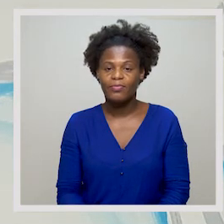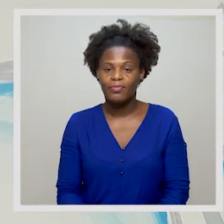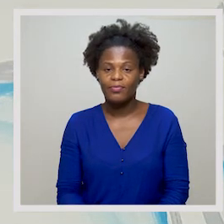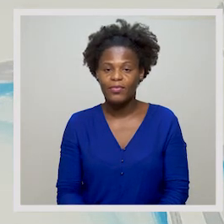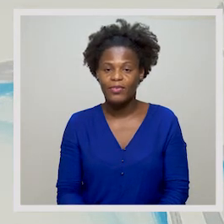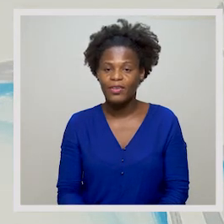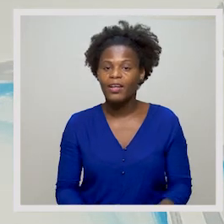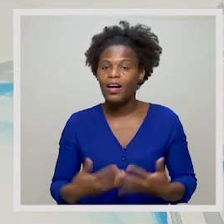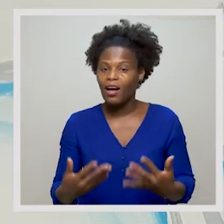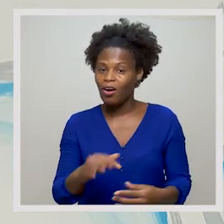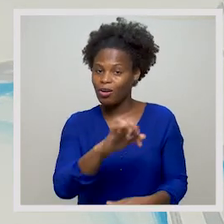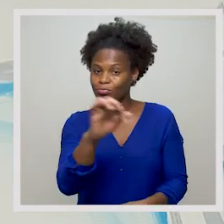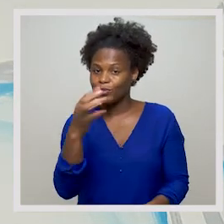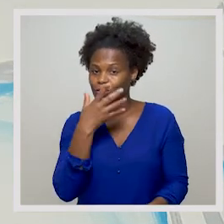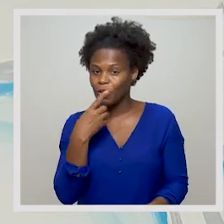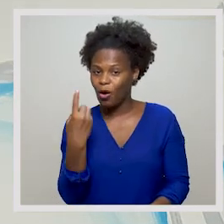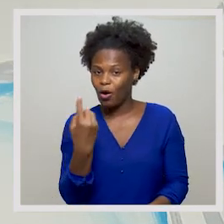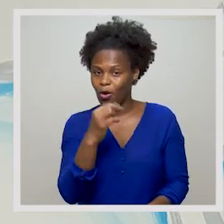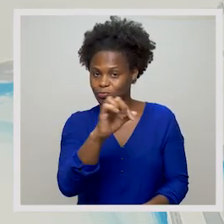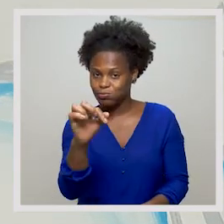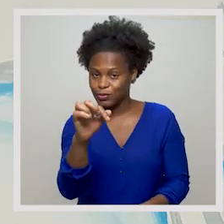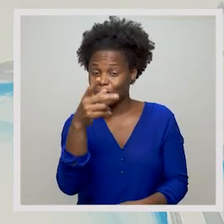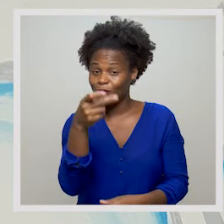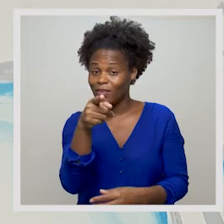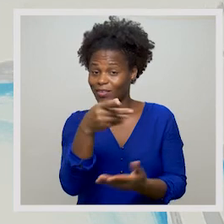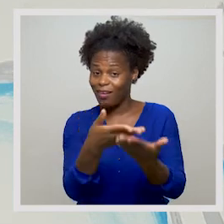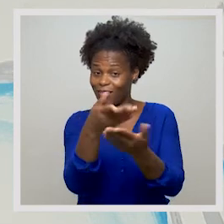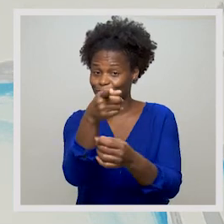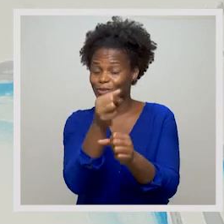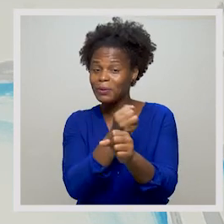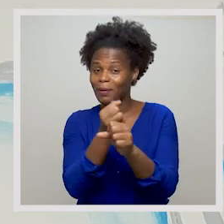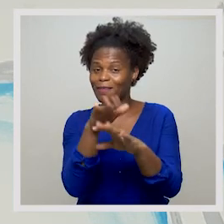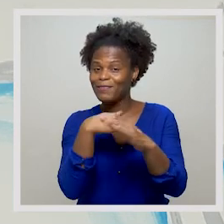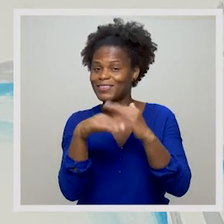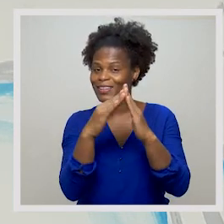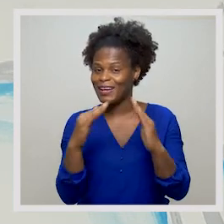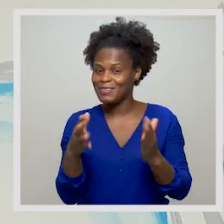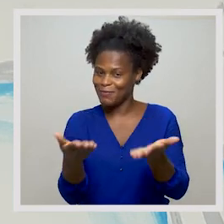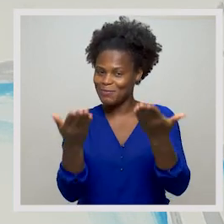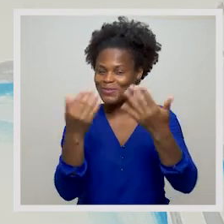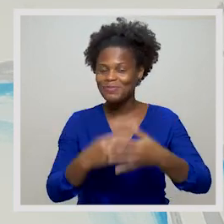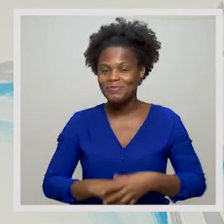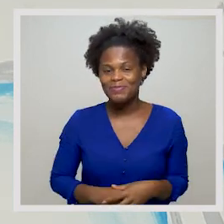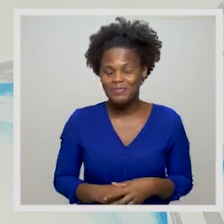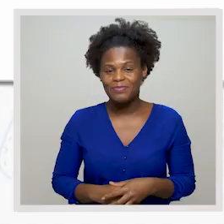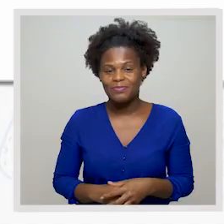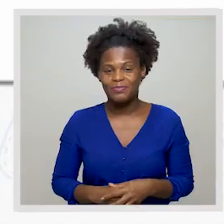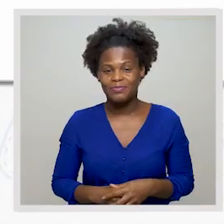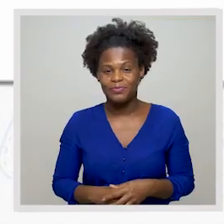Então, agora, sozinhos, vou deixar-vos um trabalho para fazerem ali em casa. Vamos lá.